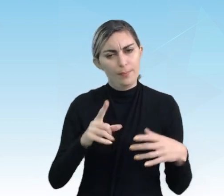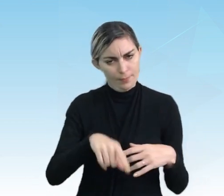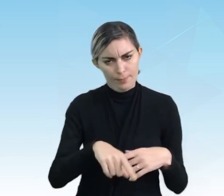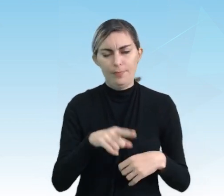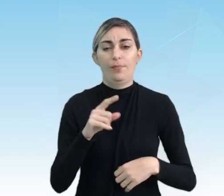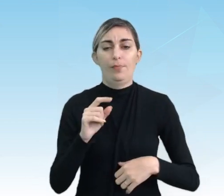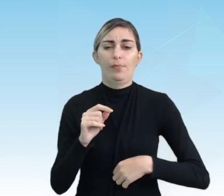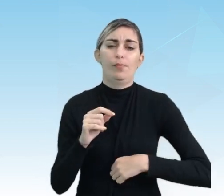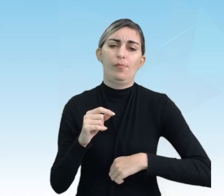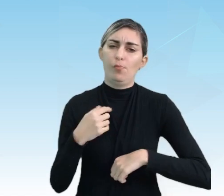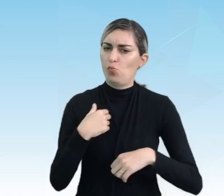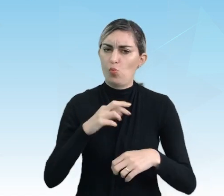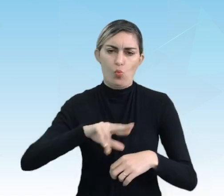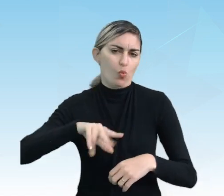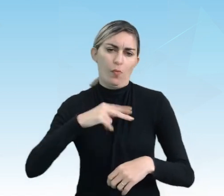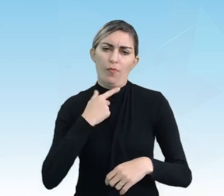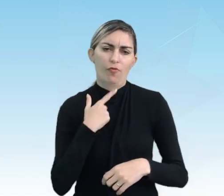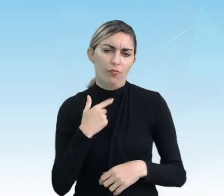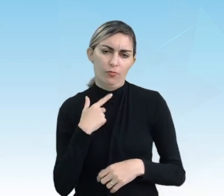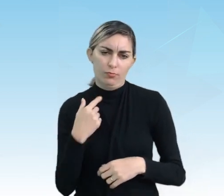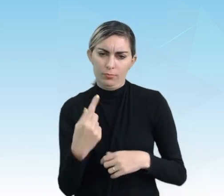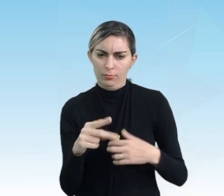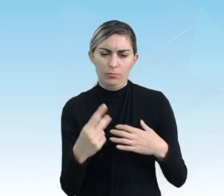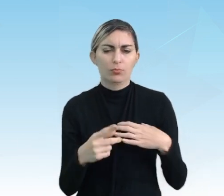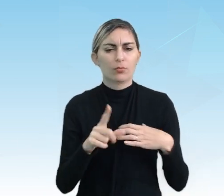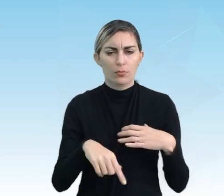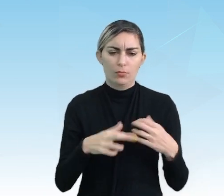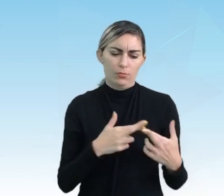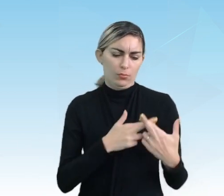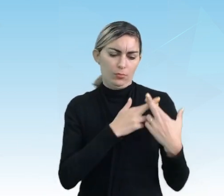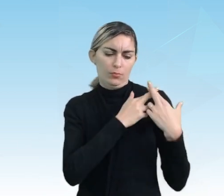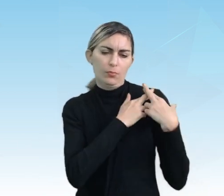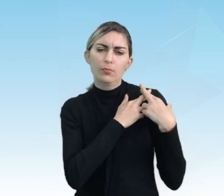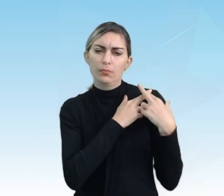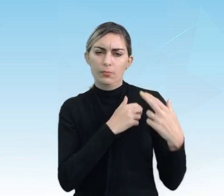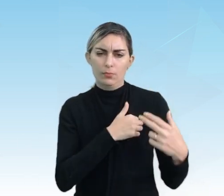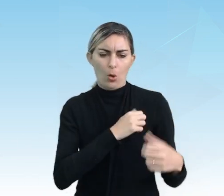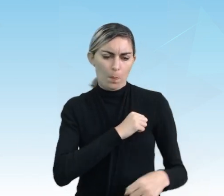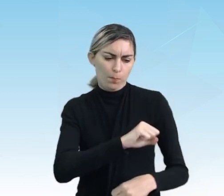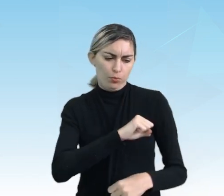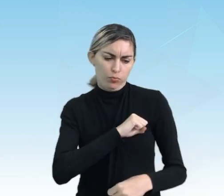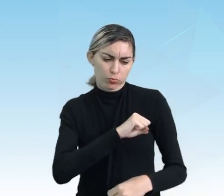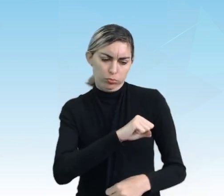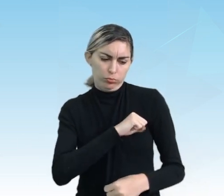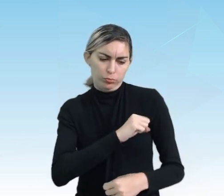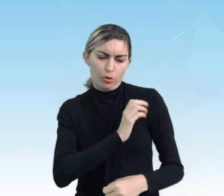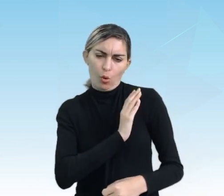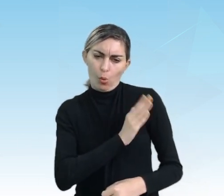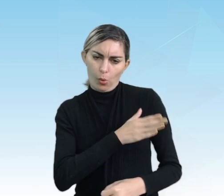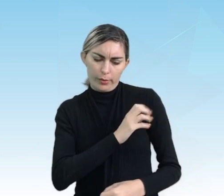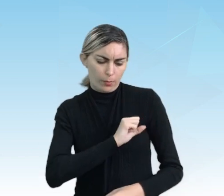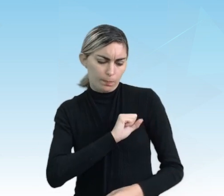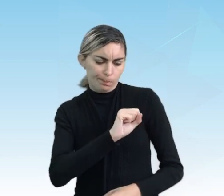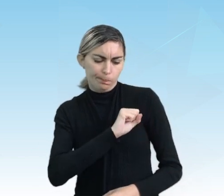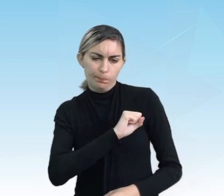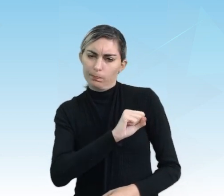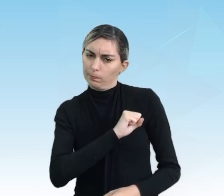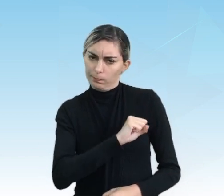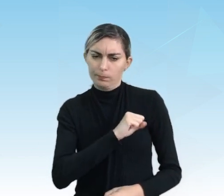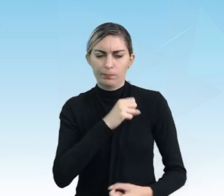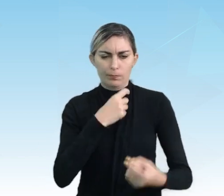daí independe da vontade do indivíduo e é responsável pelo batimento cardíaco que toma parte